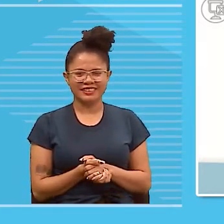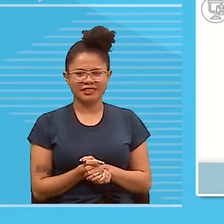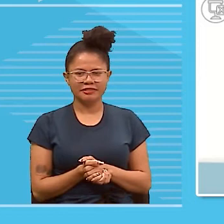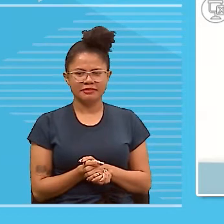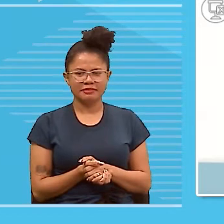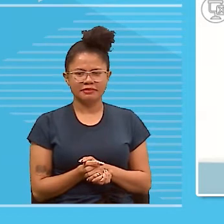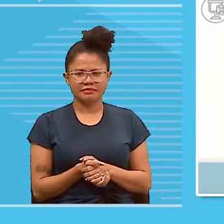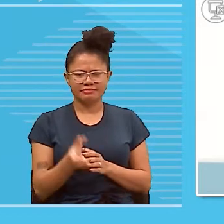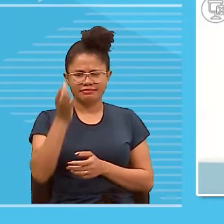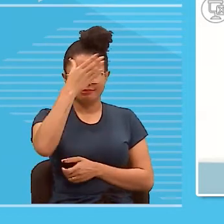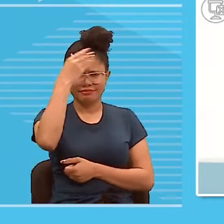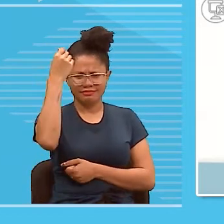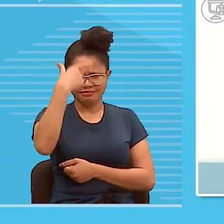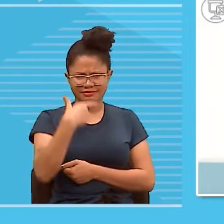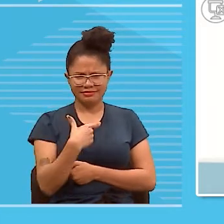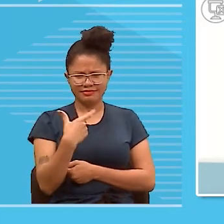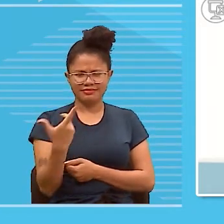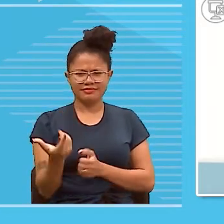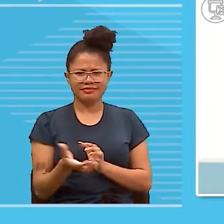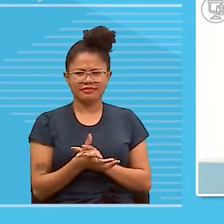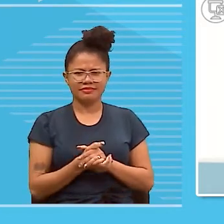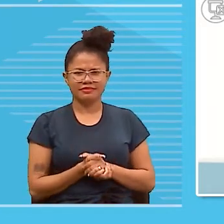me esqueceu